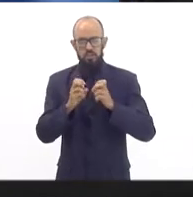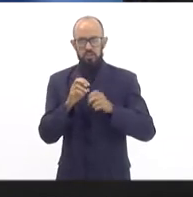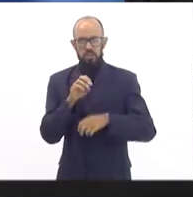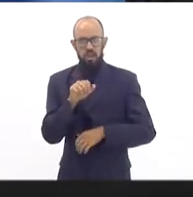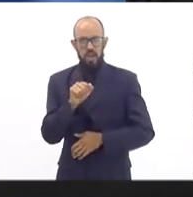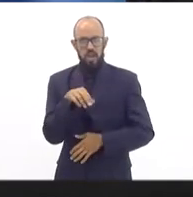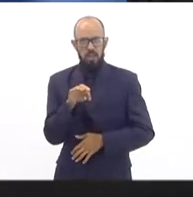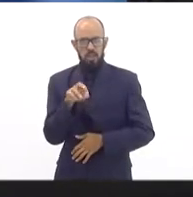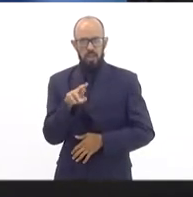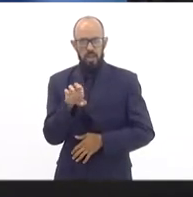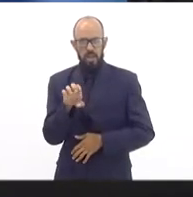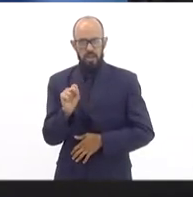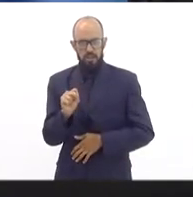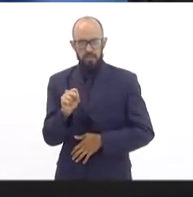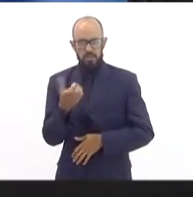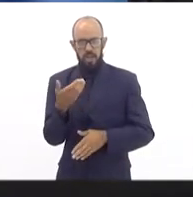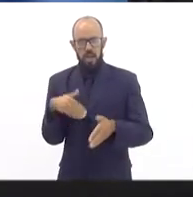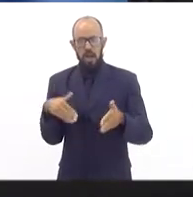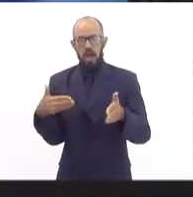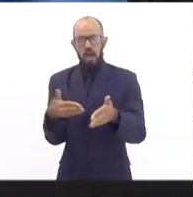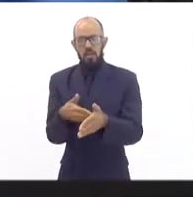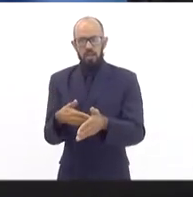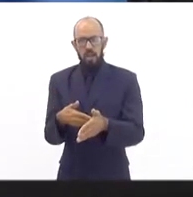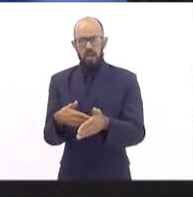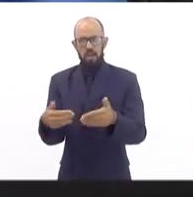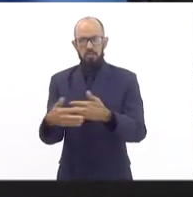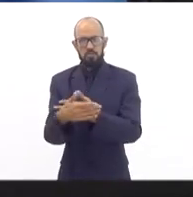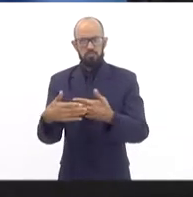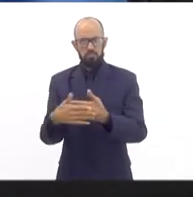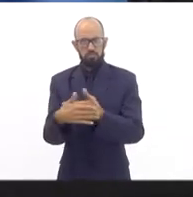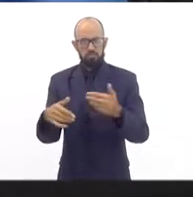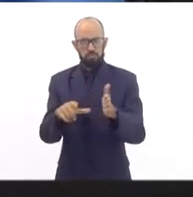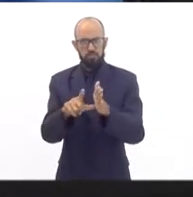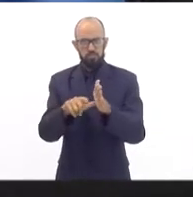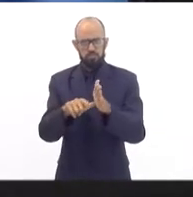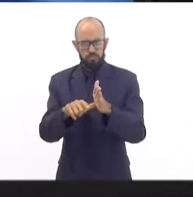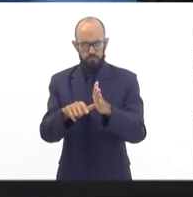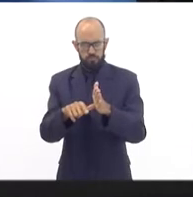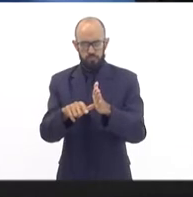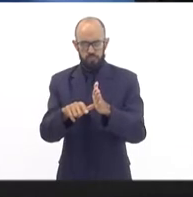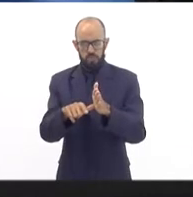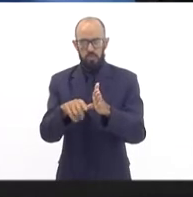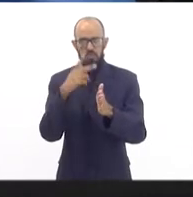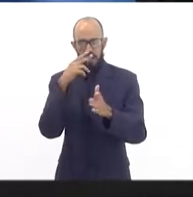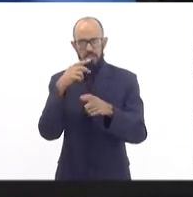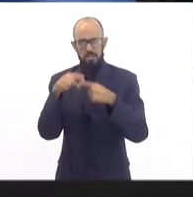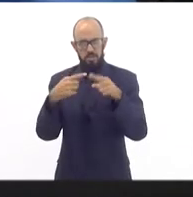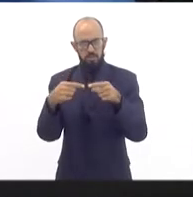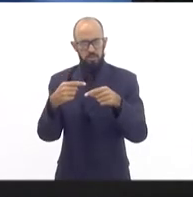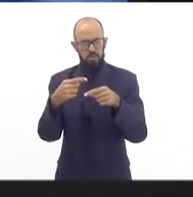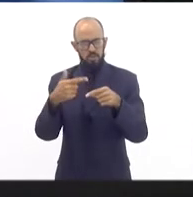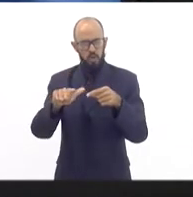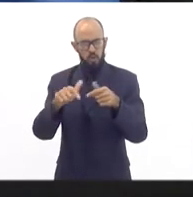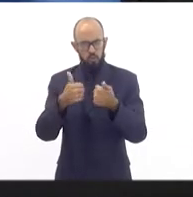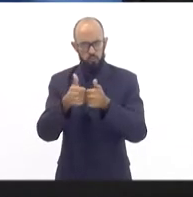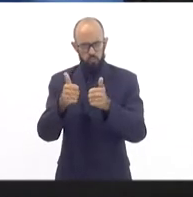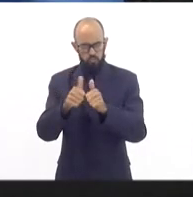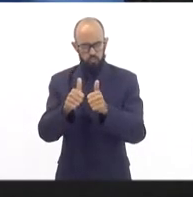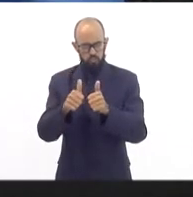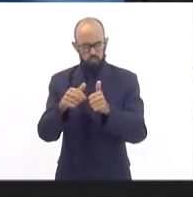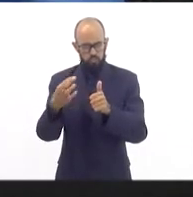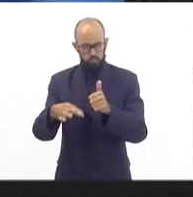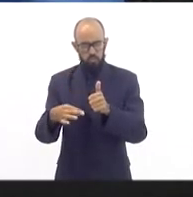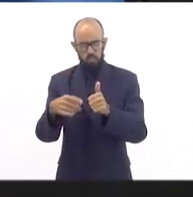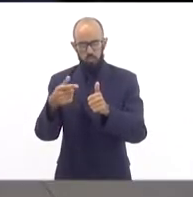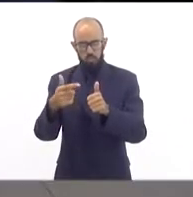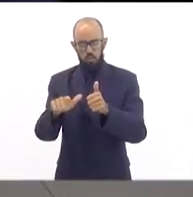da estação Tancredo Neves, até a Central do Brasil, e depois parece que você pega uma outra passagem, né? Isso, da correto. Vai pra